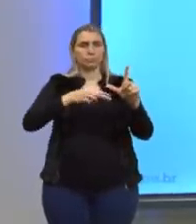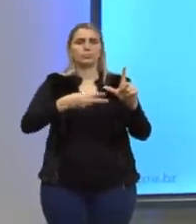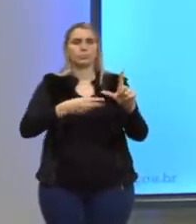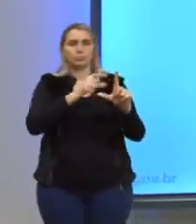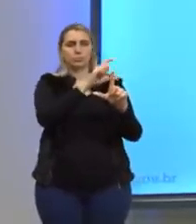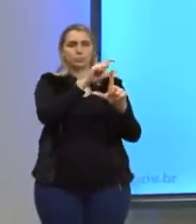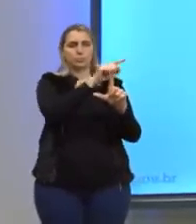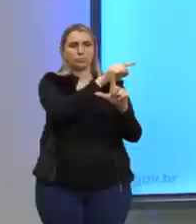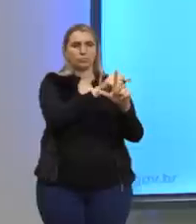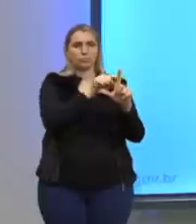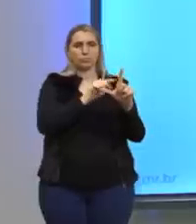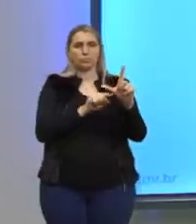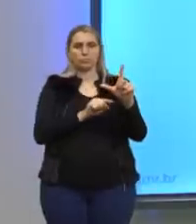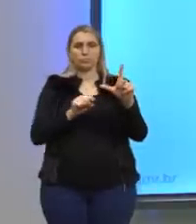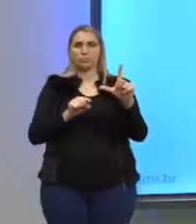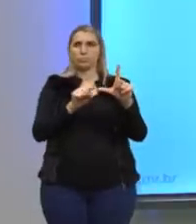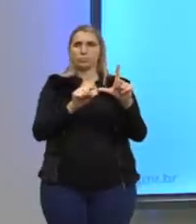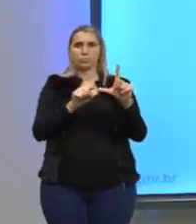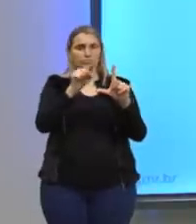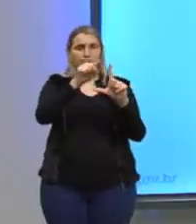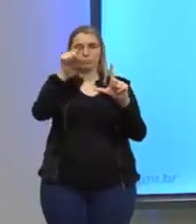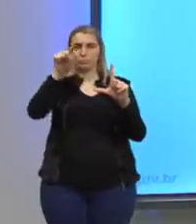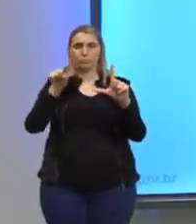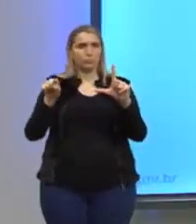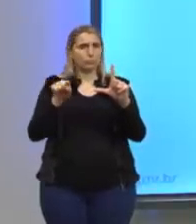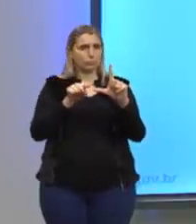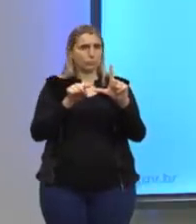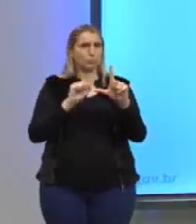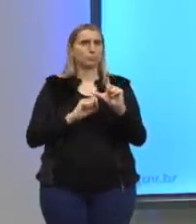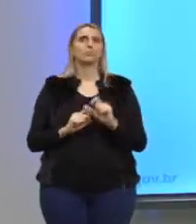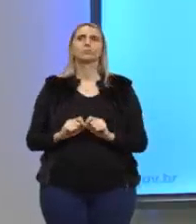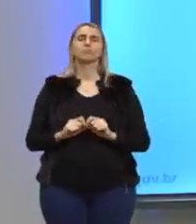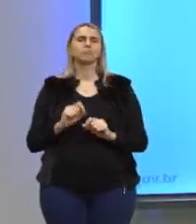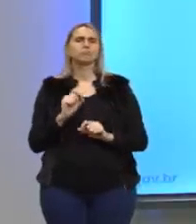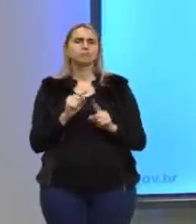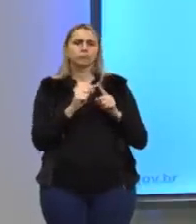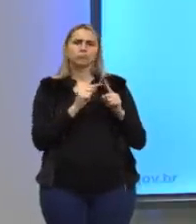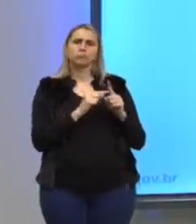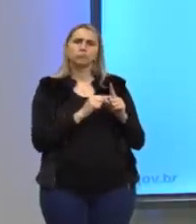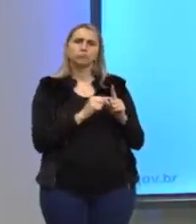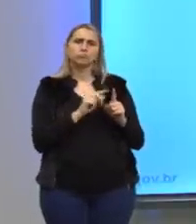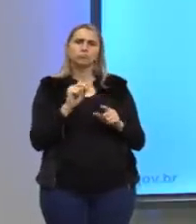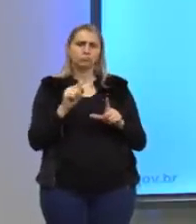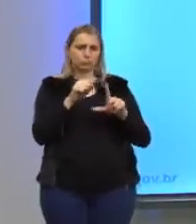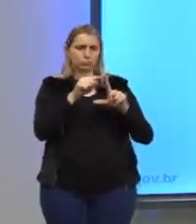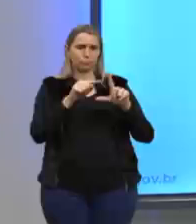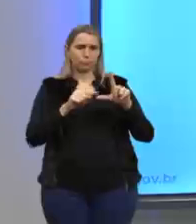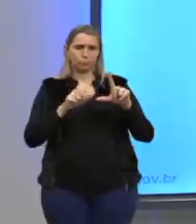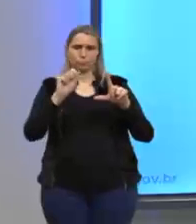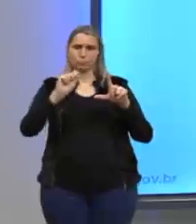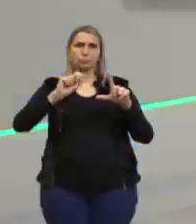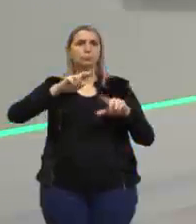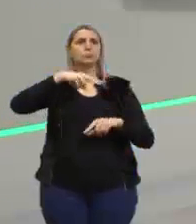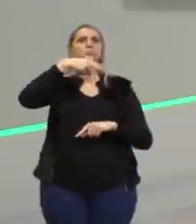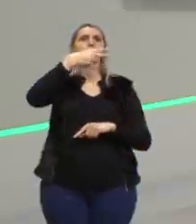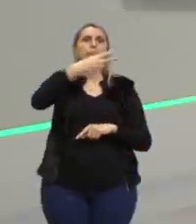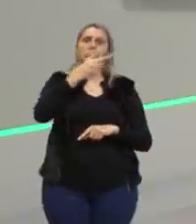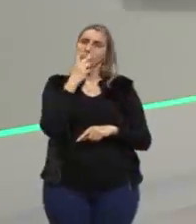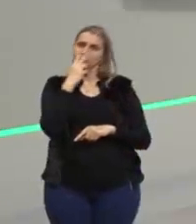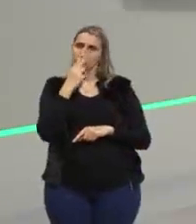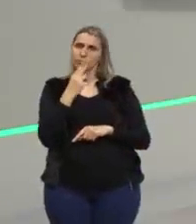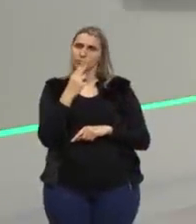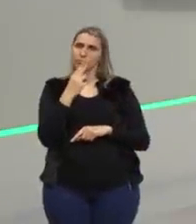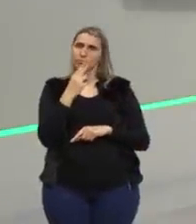dos catetos. O que diz esse teorema? Esse teorema diz que a hipotenusa ao quadrado é